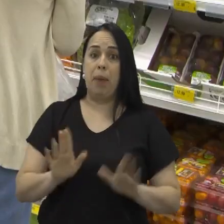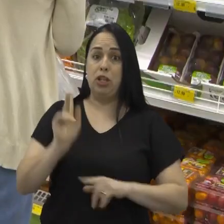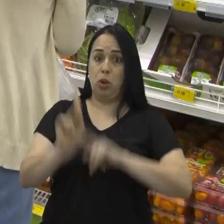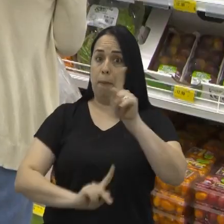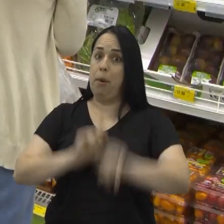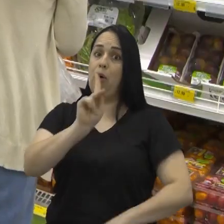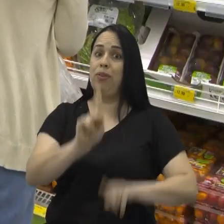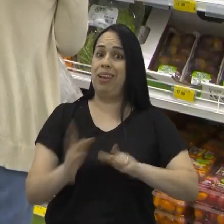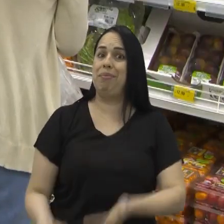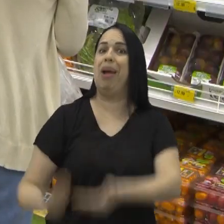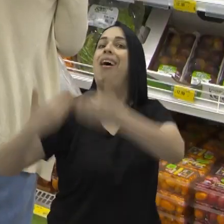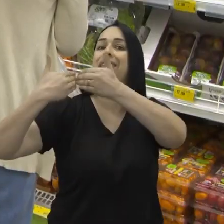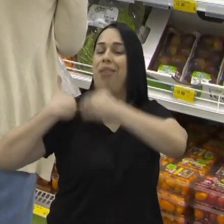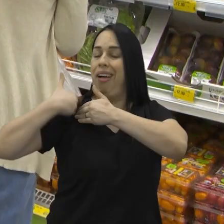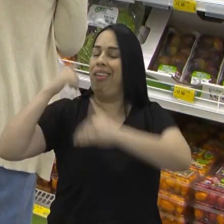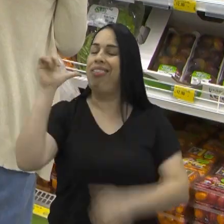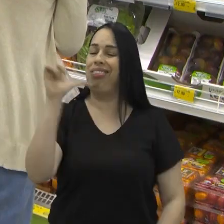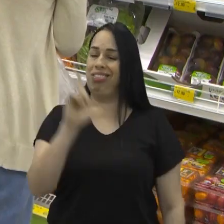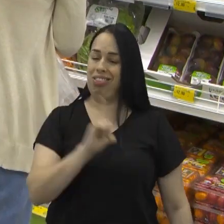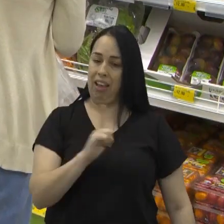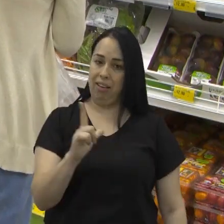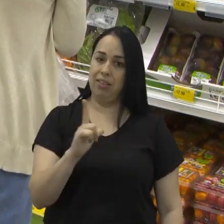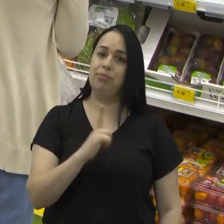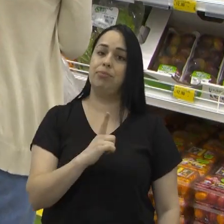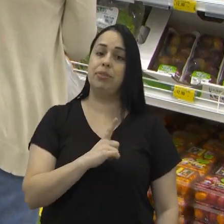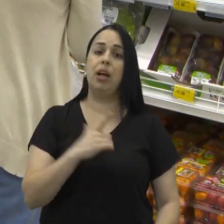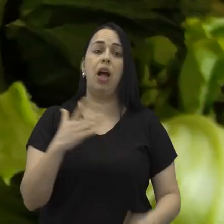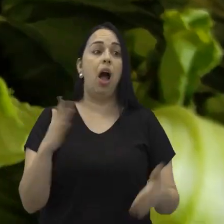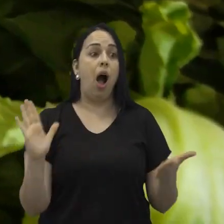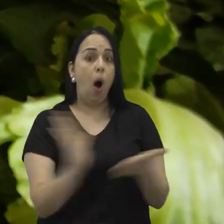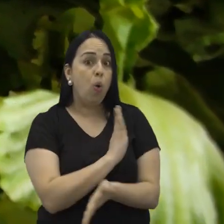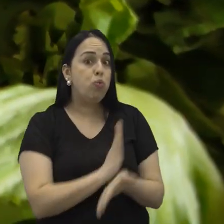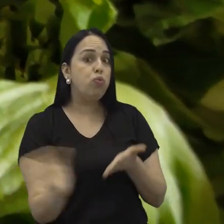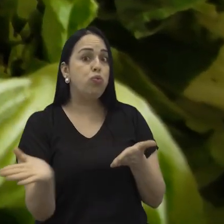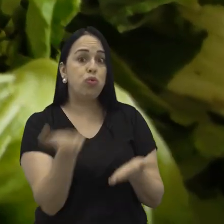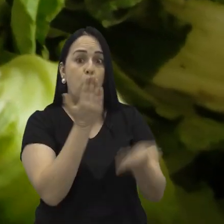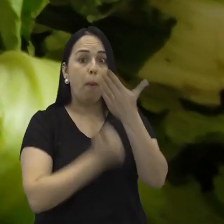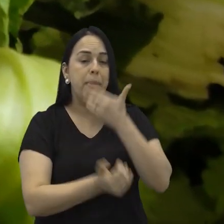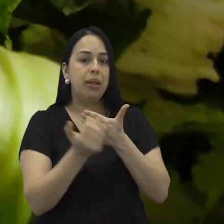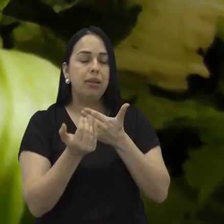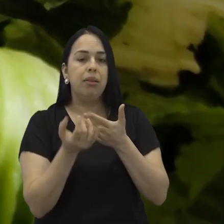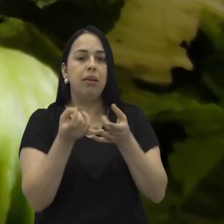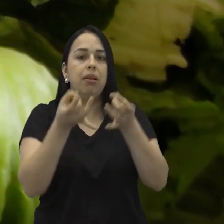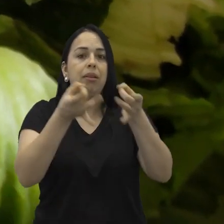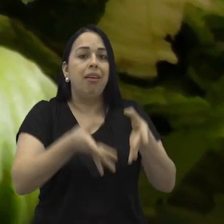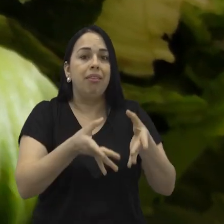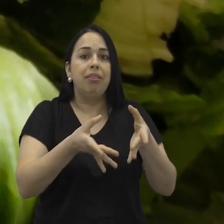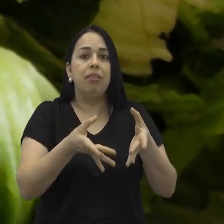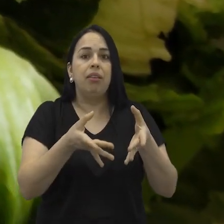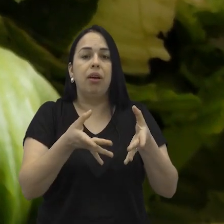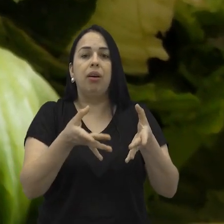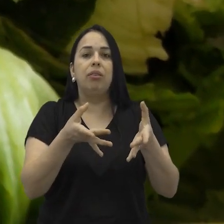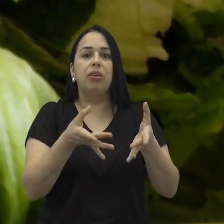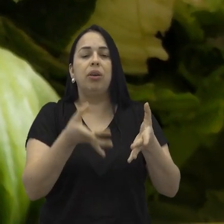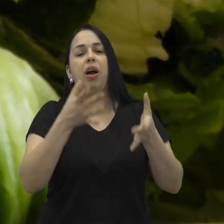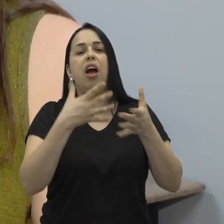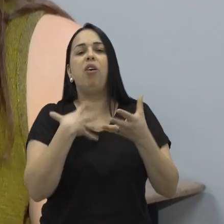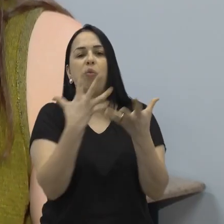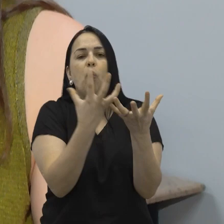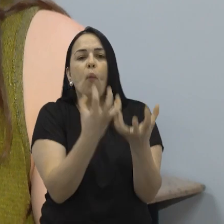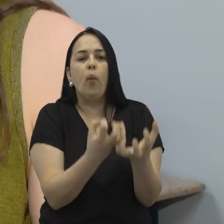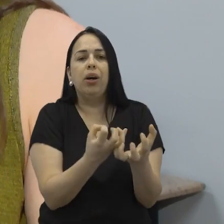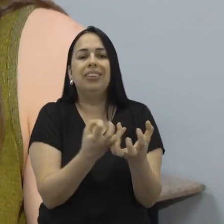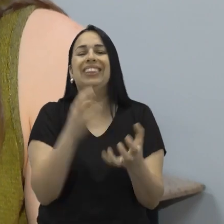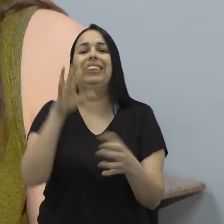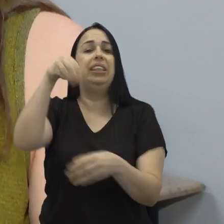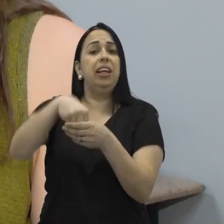impacto. Mas a população também tem participação nesse processo. Muitos alimentos são perdidos dentro da geladeira. Então, quando a